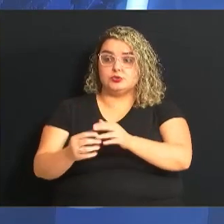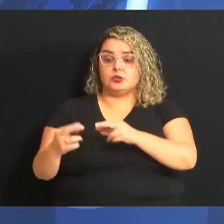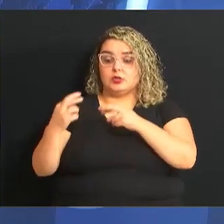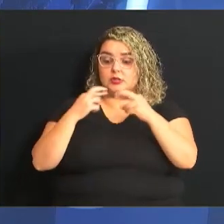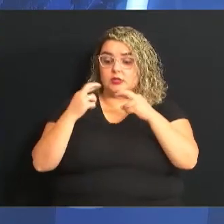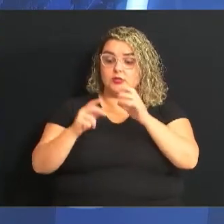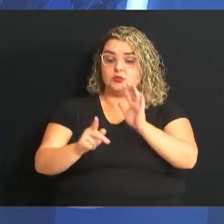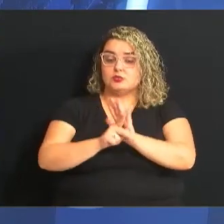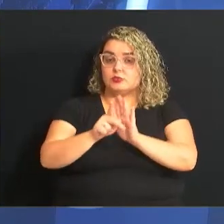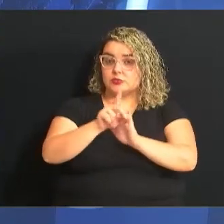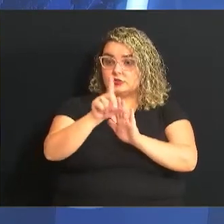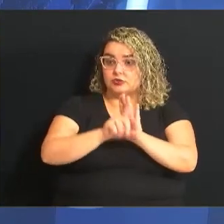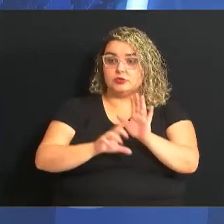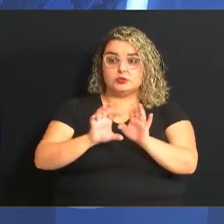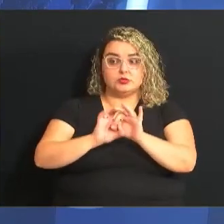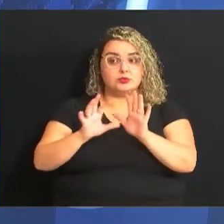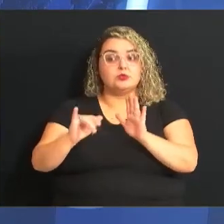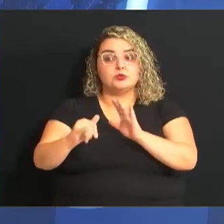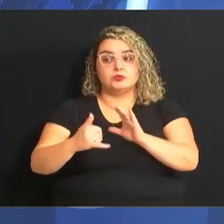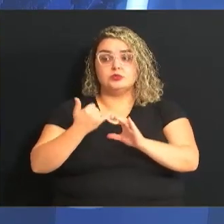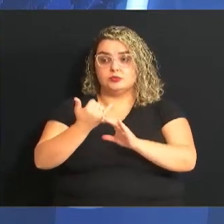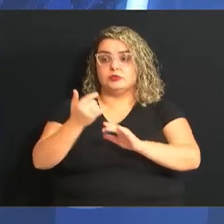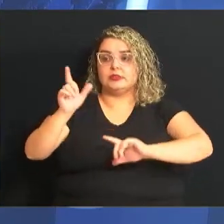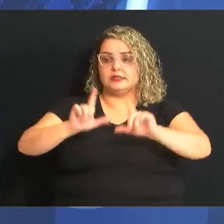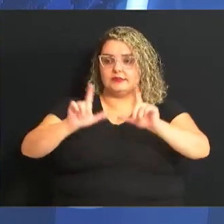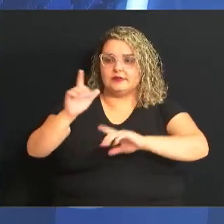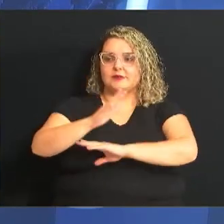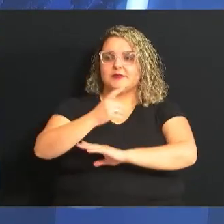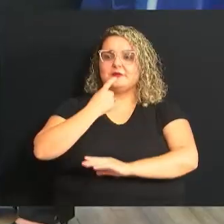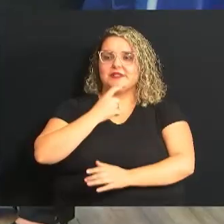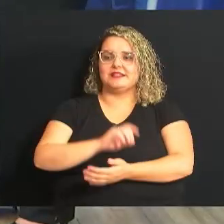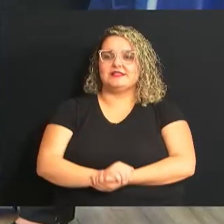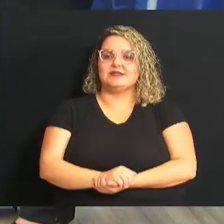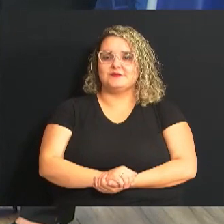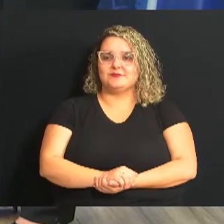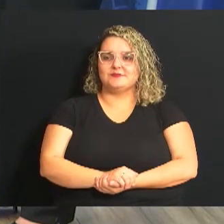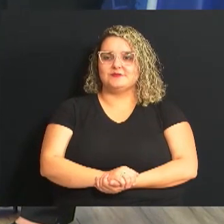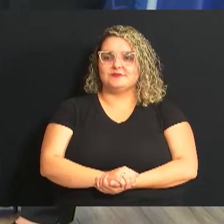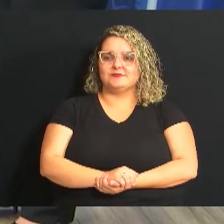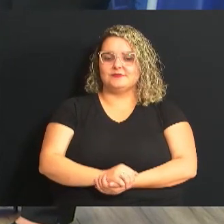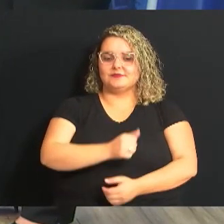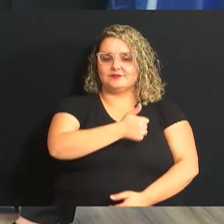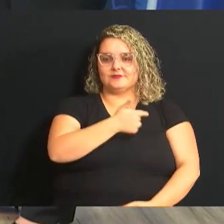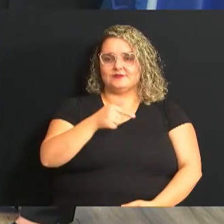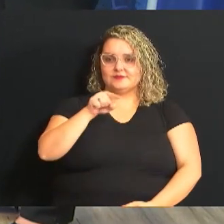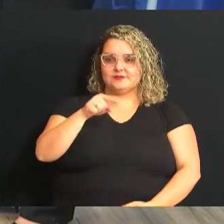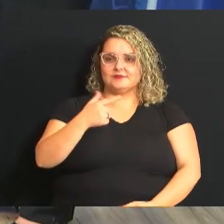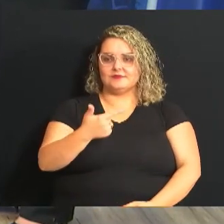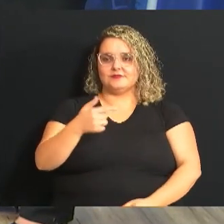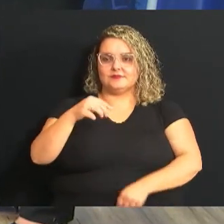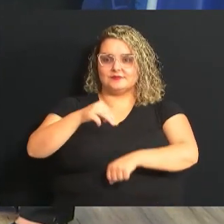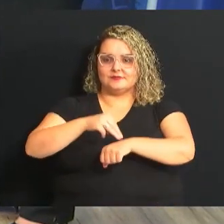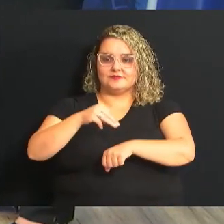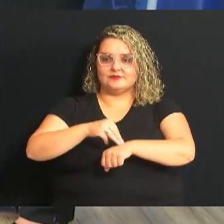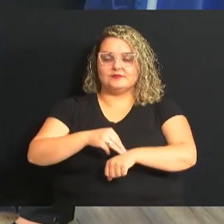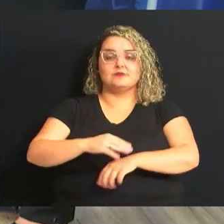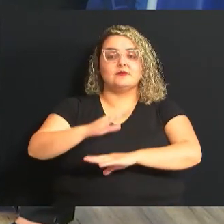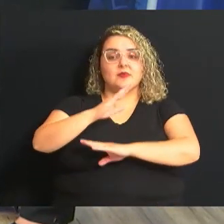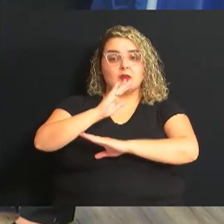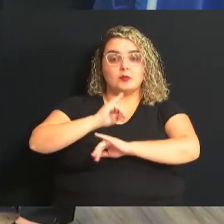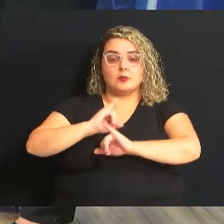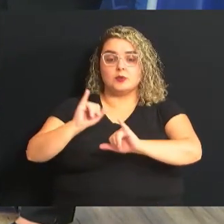vai se debruçar nos pontos abordados para sugerir as melhorias na legislação urbanística da cidade. Agora,